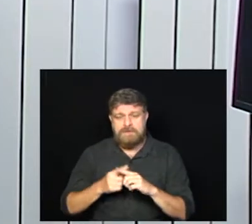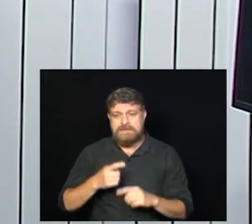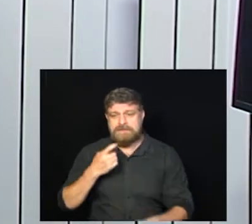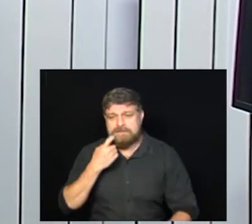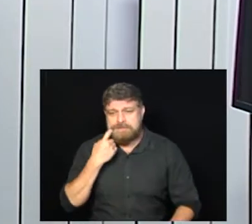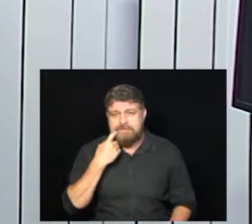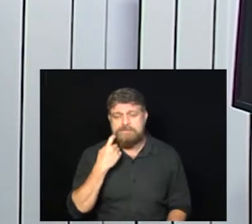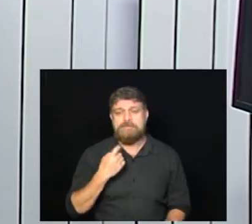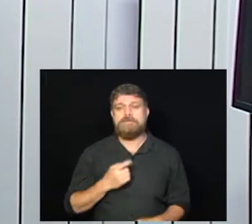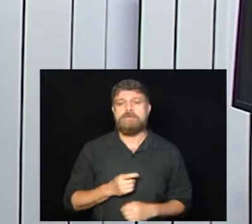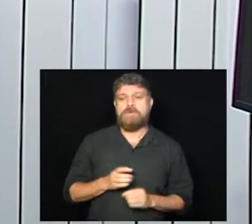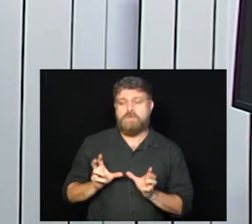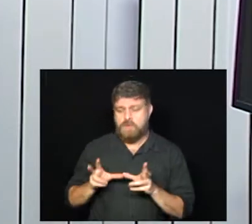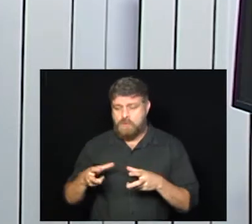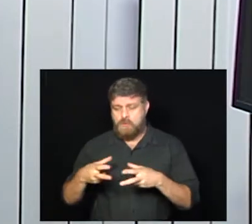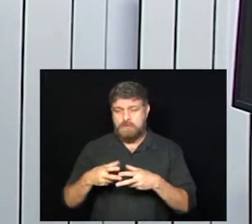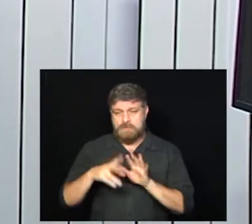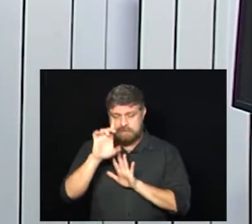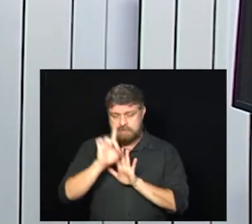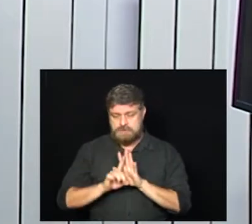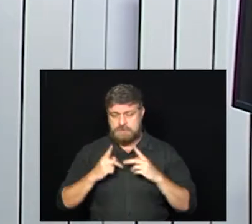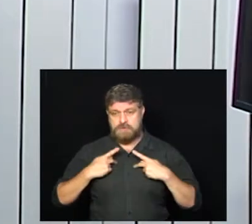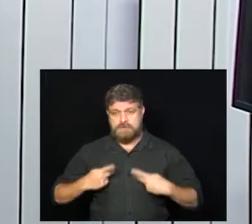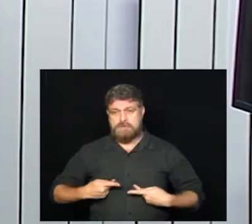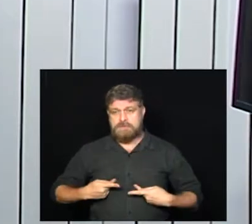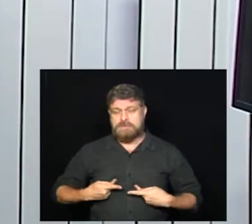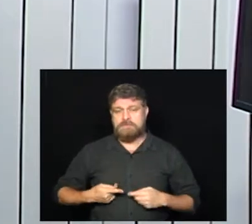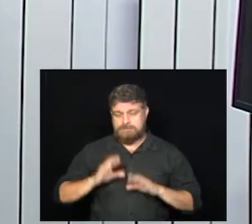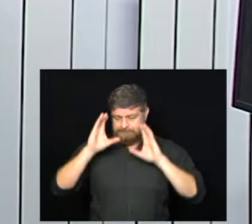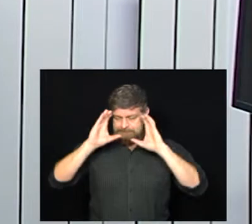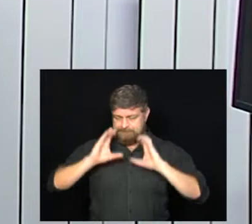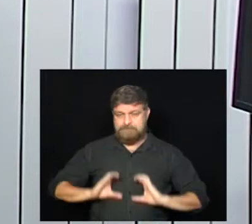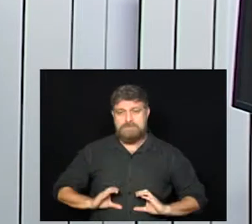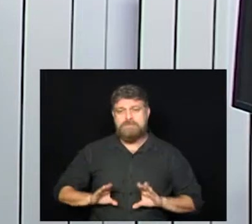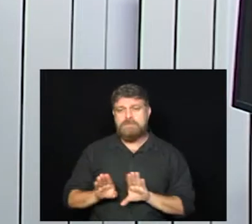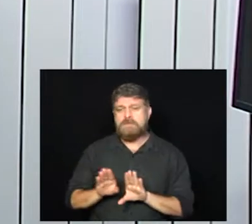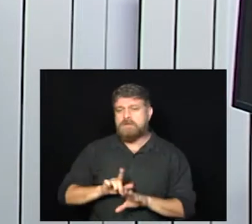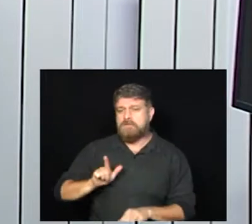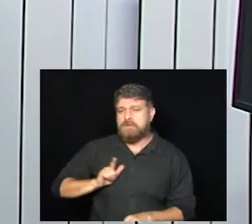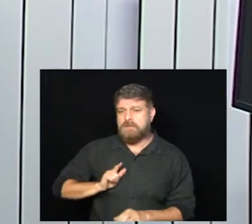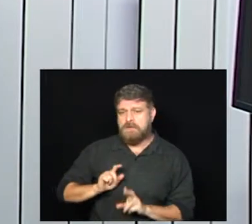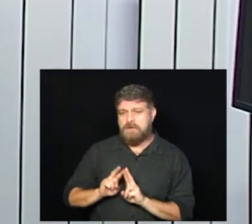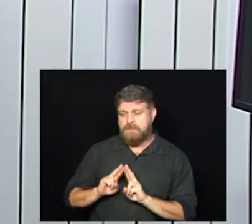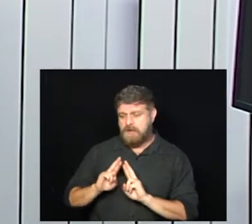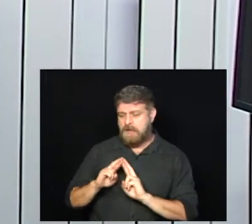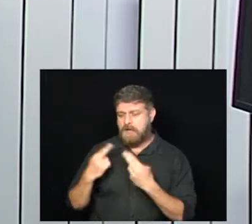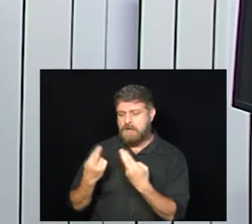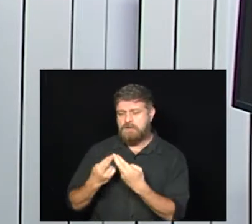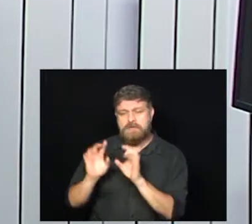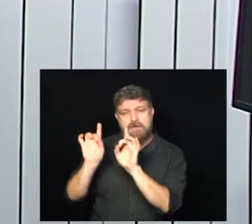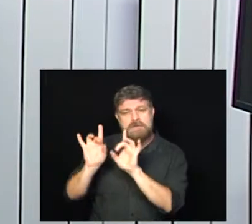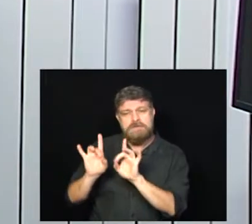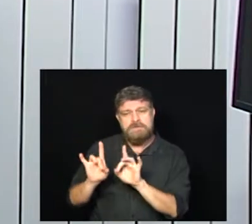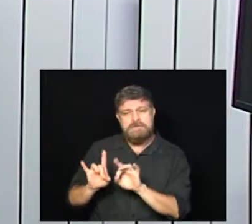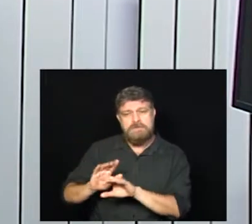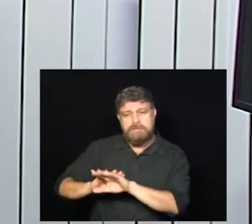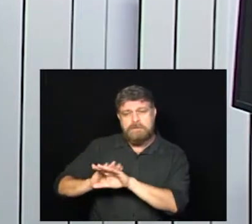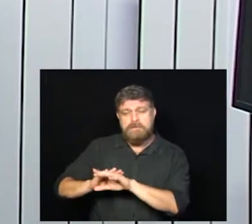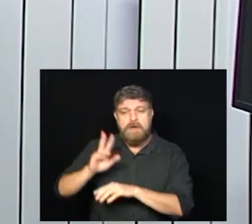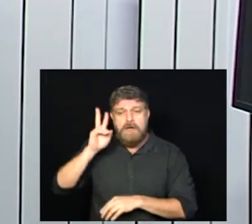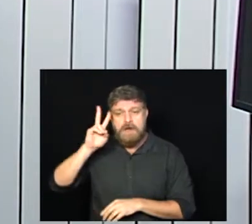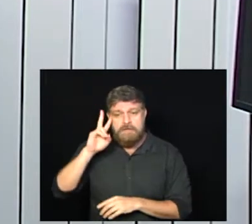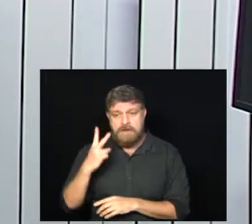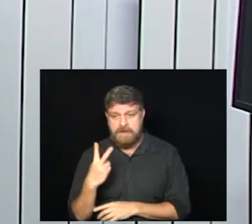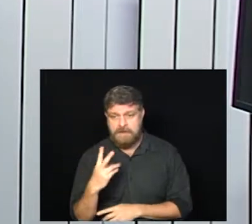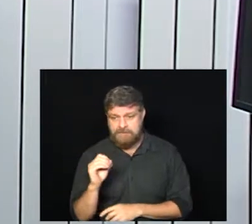sexta-feira, a Comissão de Direitos Humanos e Cidadania promoveu uma reunião extraordinária para lembrar os